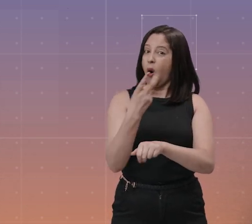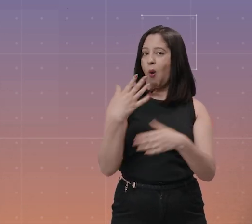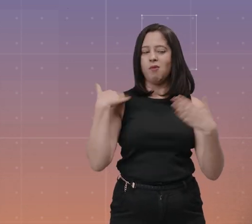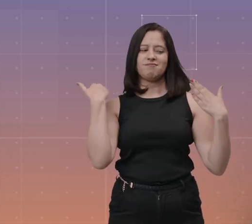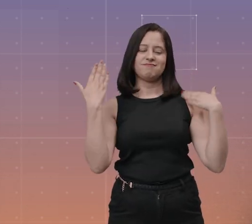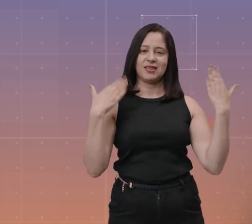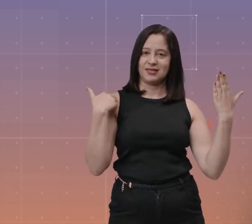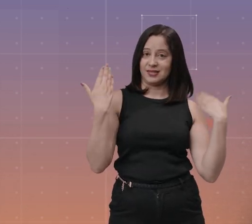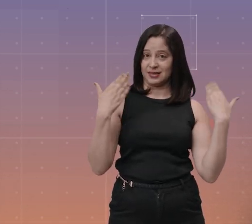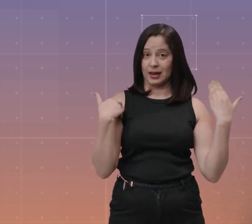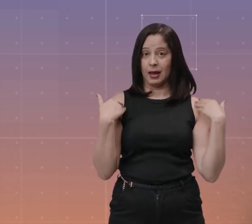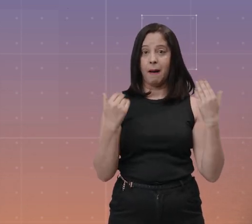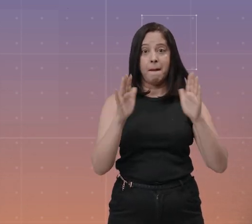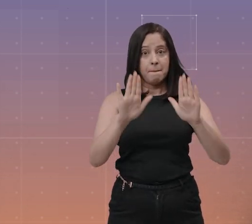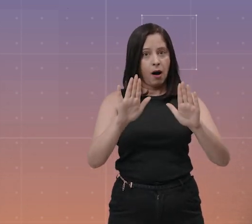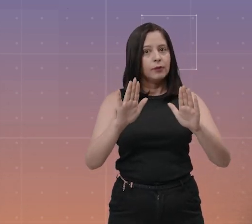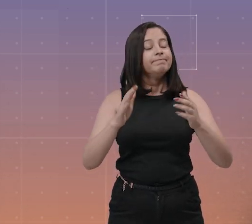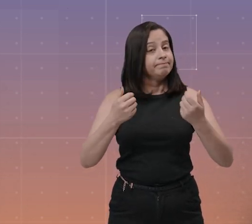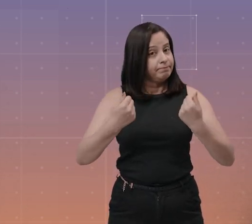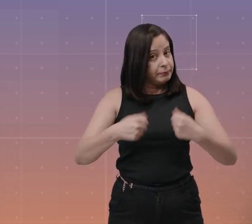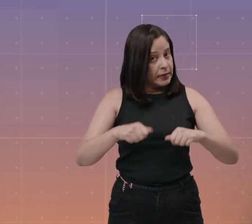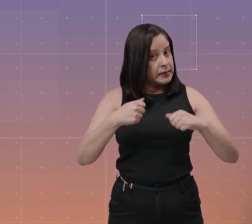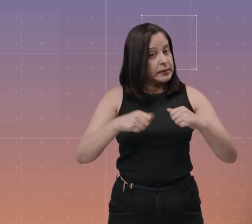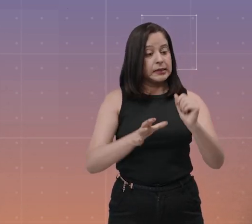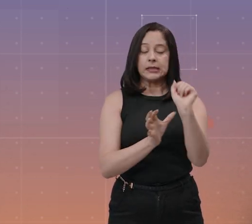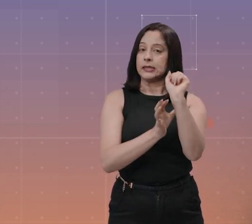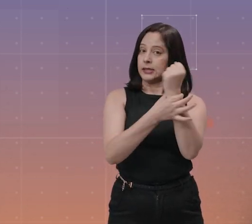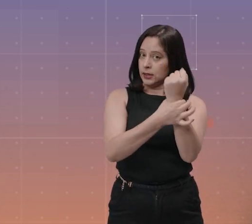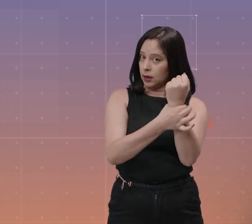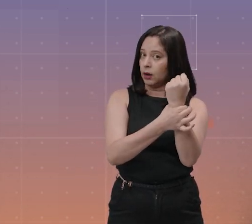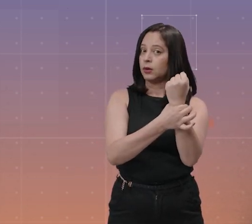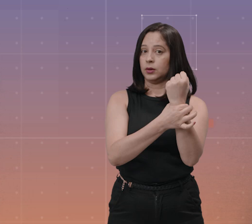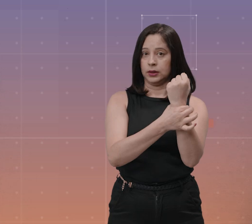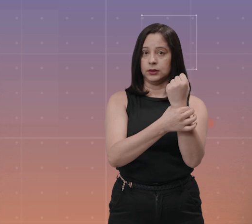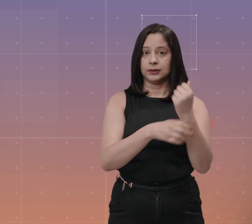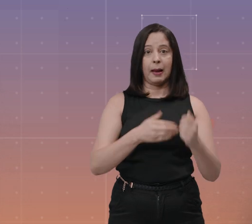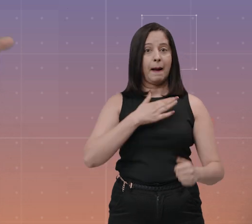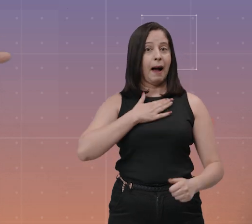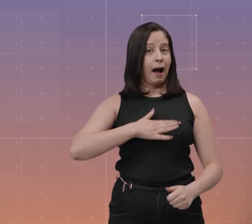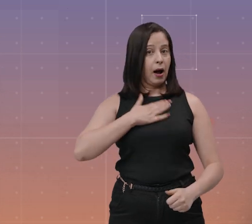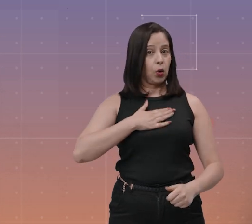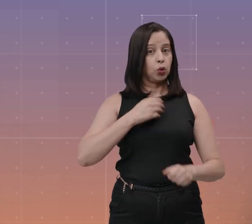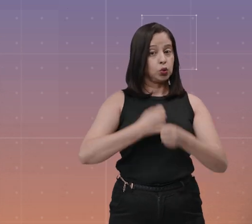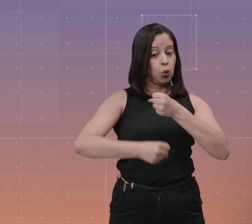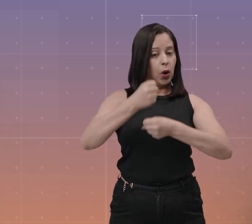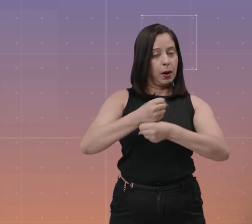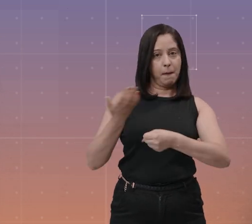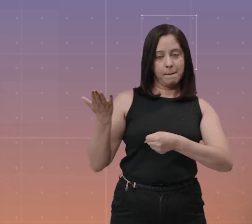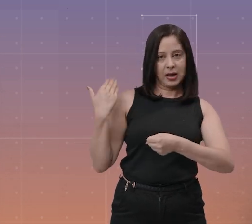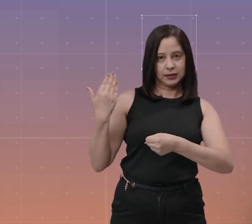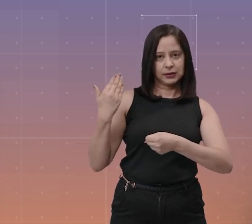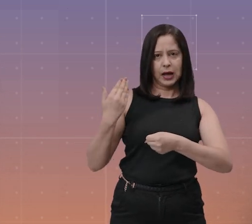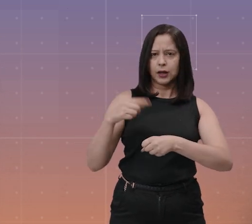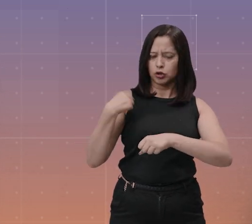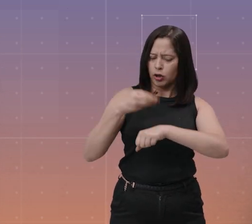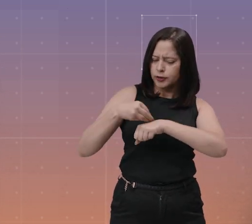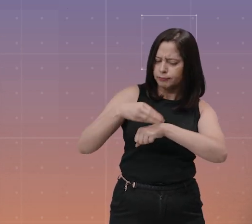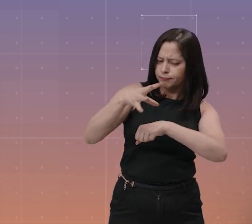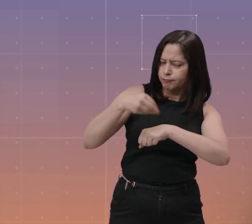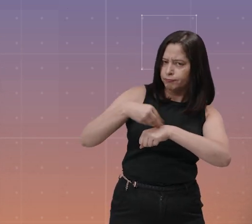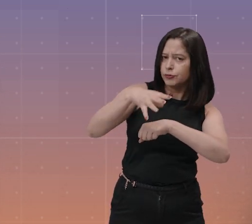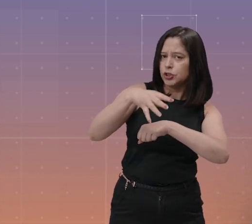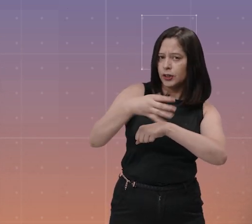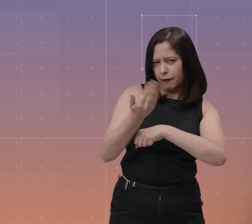ou para a diversão. Em todos os casos, não pode faltar segurança. Em agosto do ano passado, a gente passou